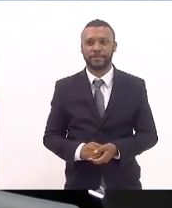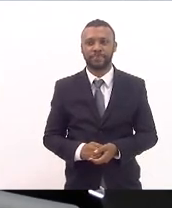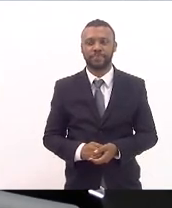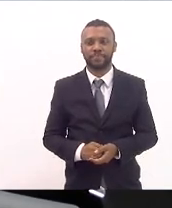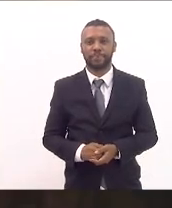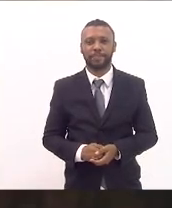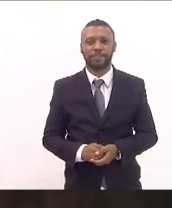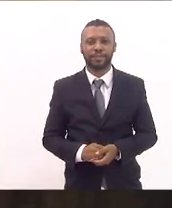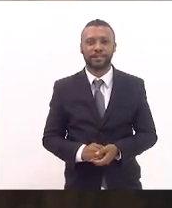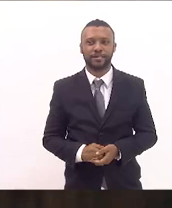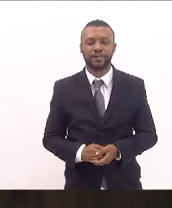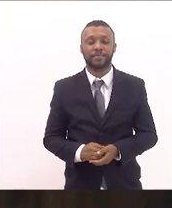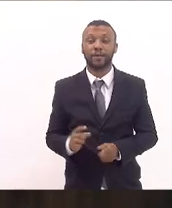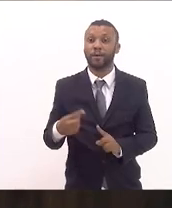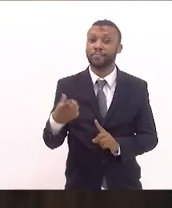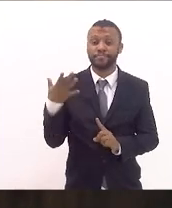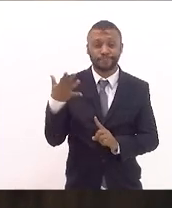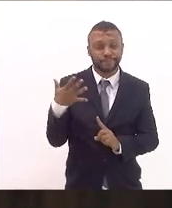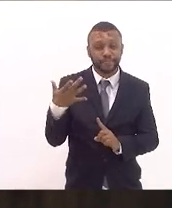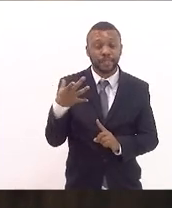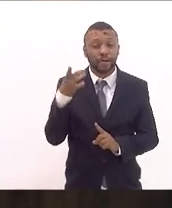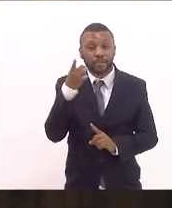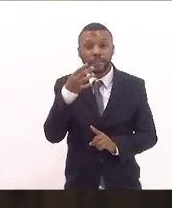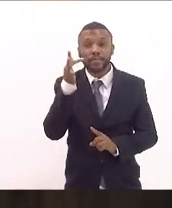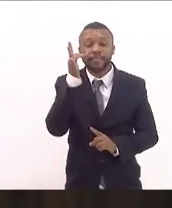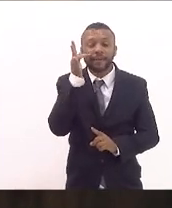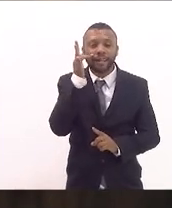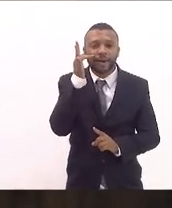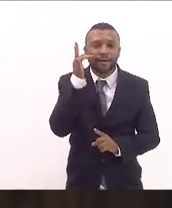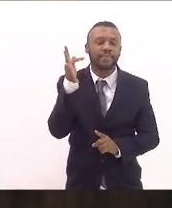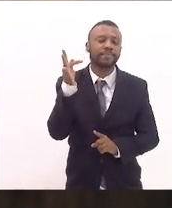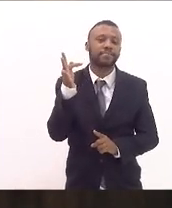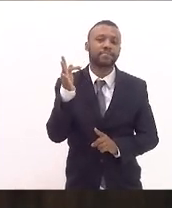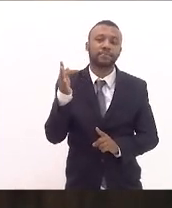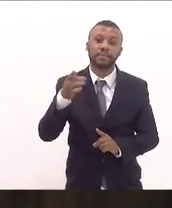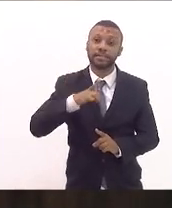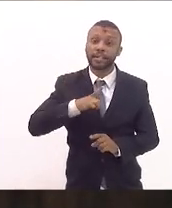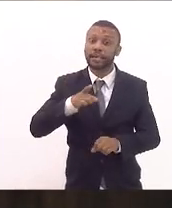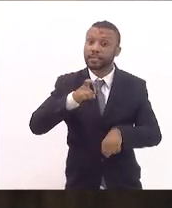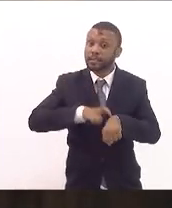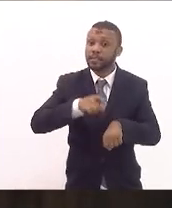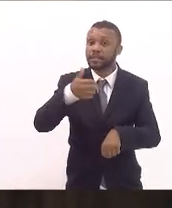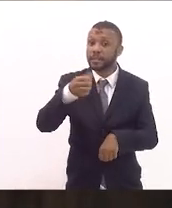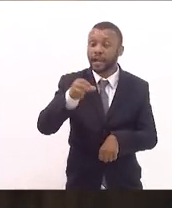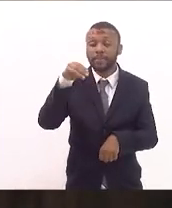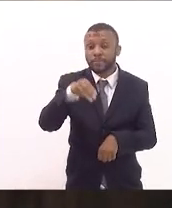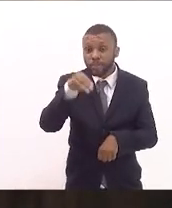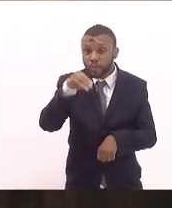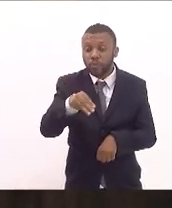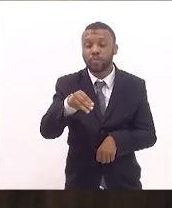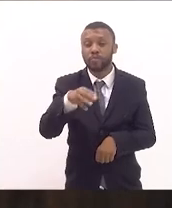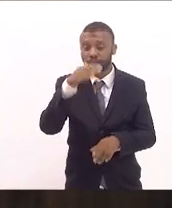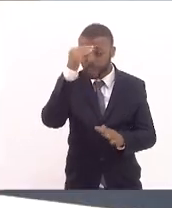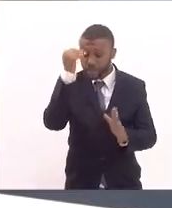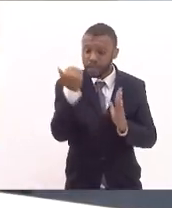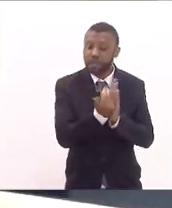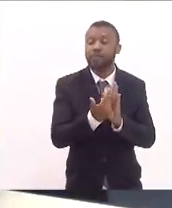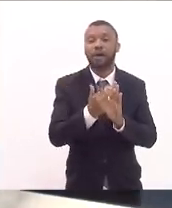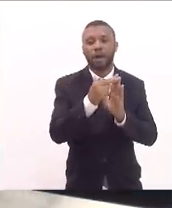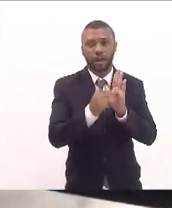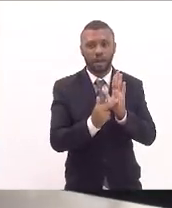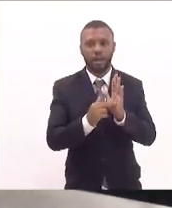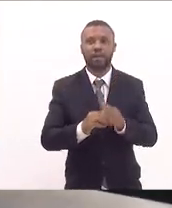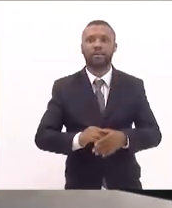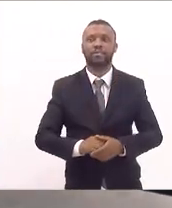a próxima hora do escrito é o nome Deputado Flávio serafini vossa excelência dispõe de dez minutos no tempo regimental